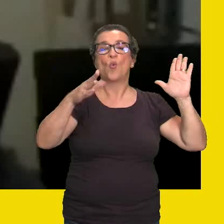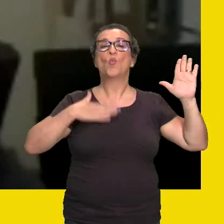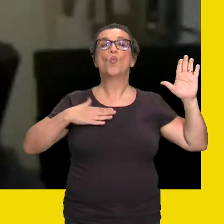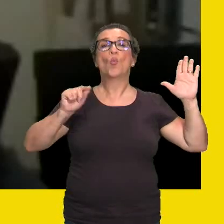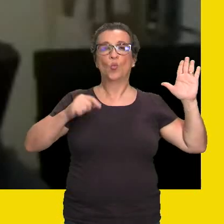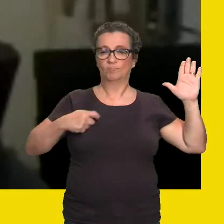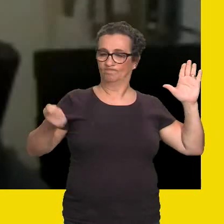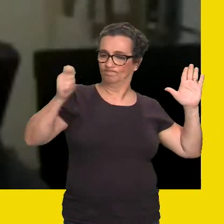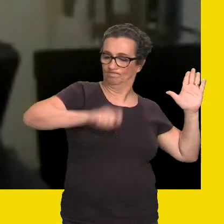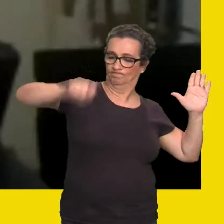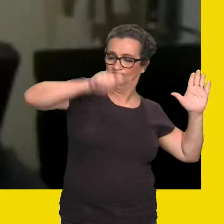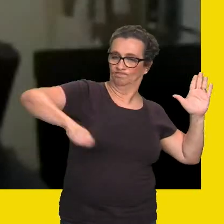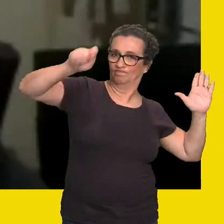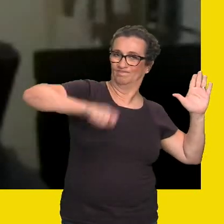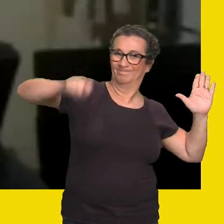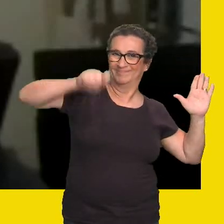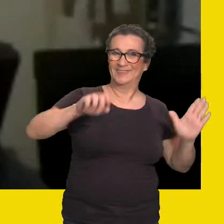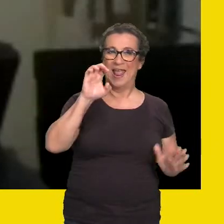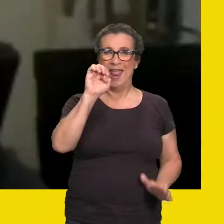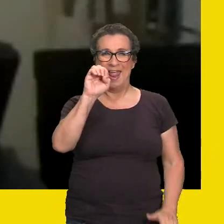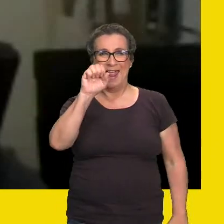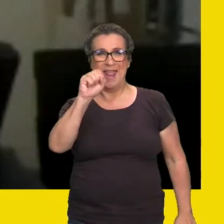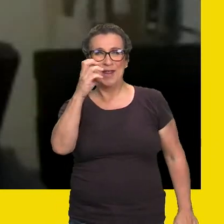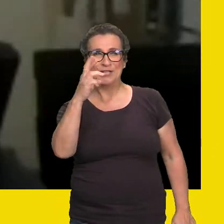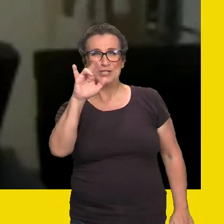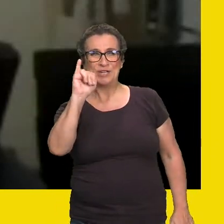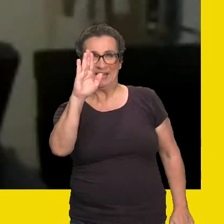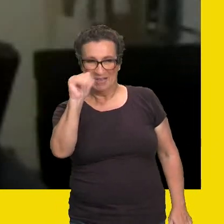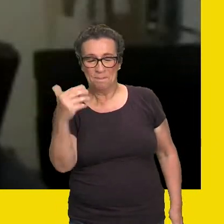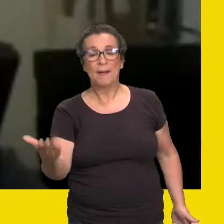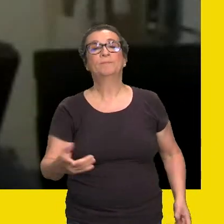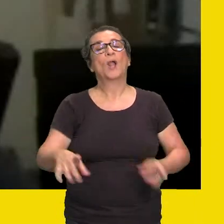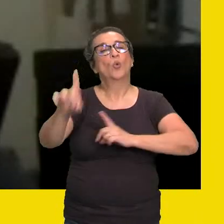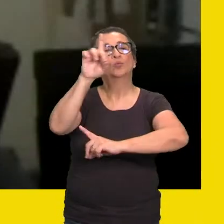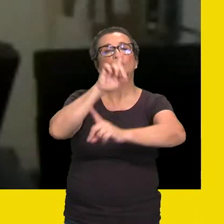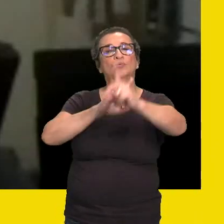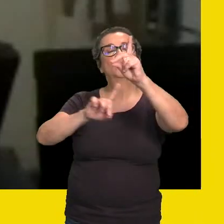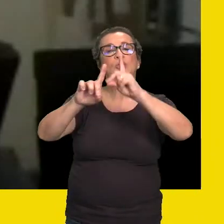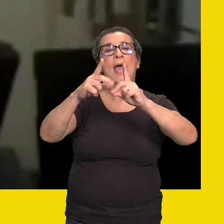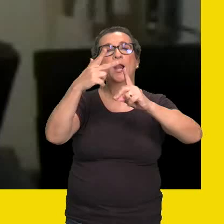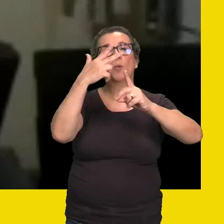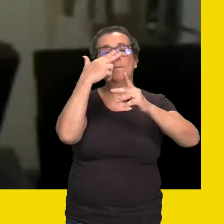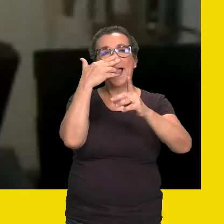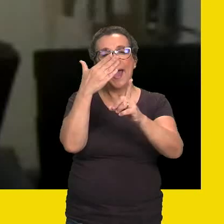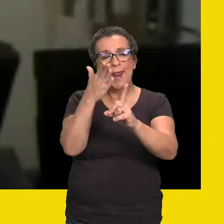escriba. Então, acho que assim, o diálogo é o fio condutor